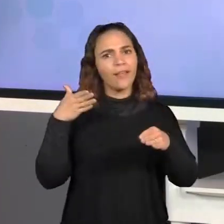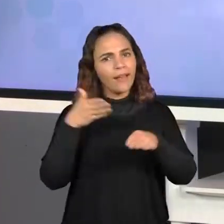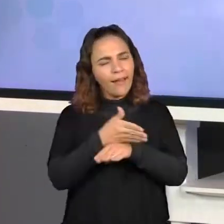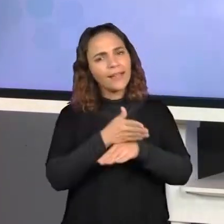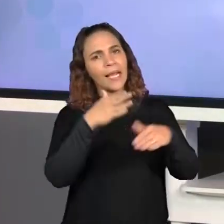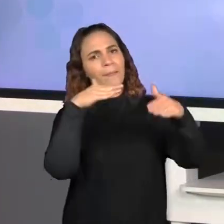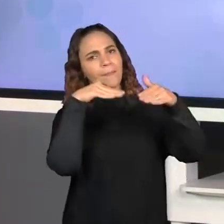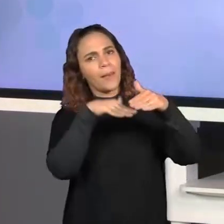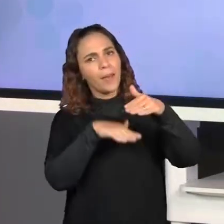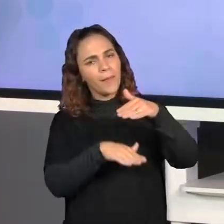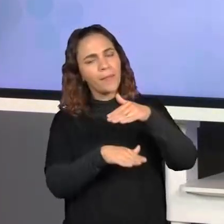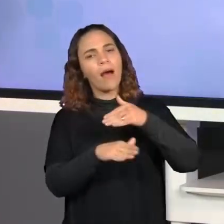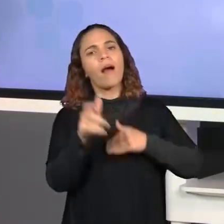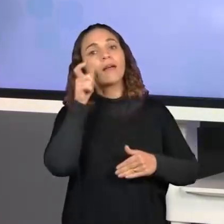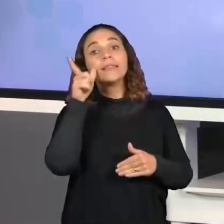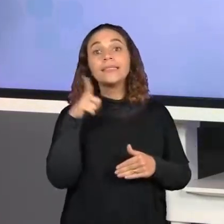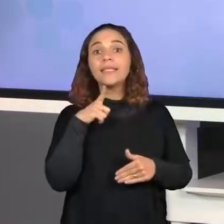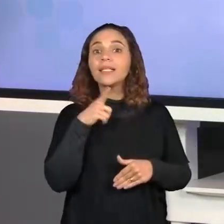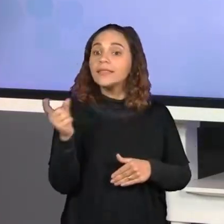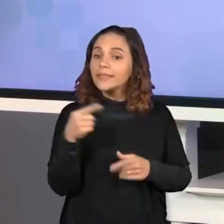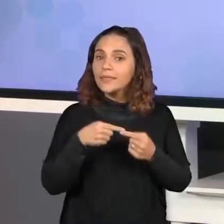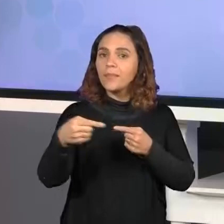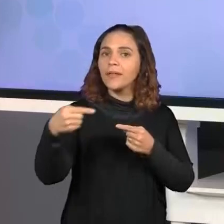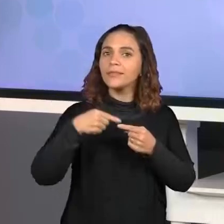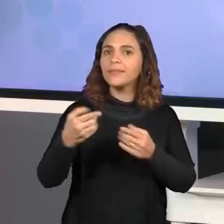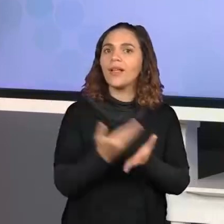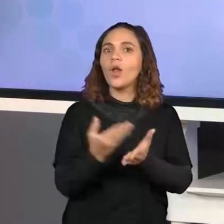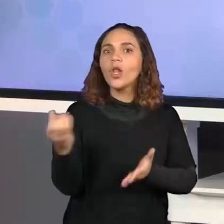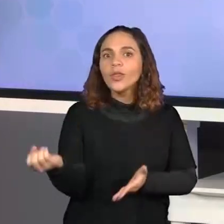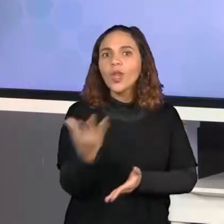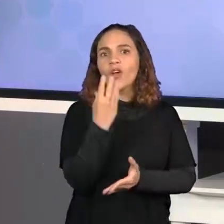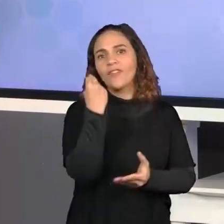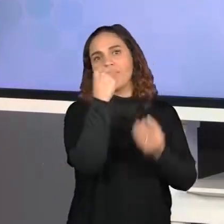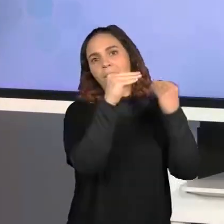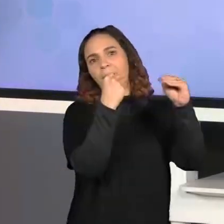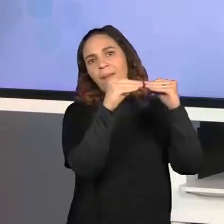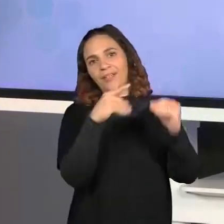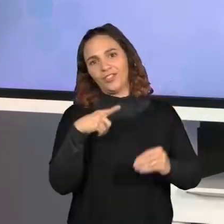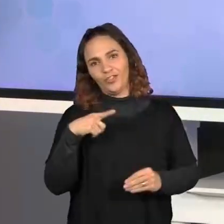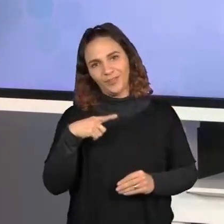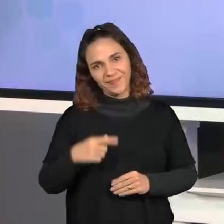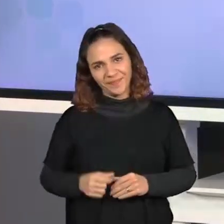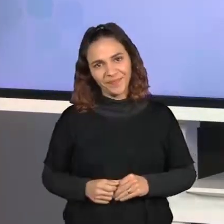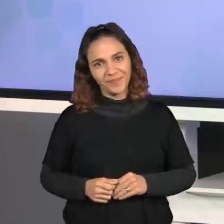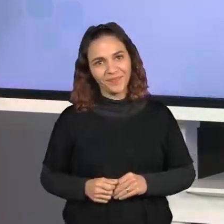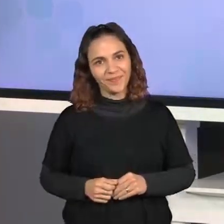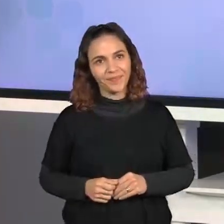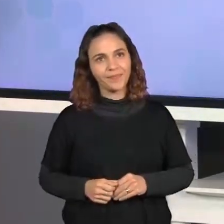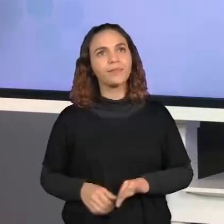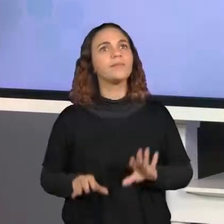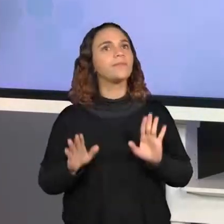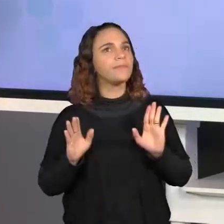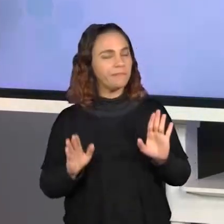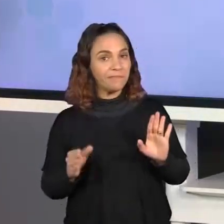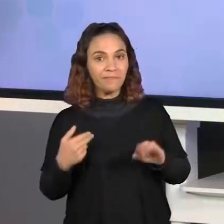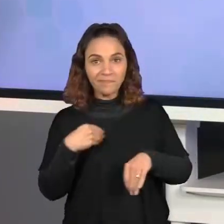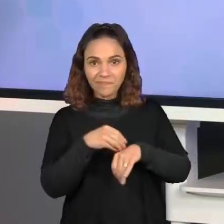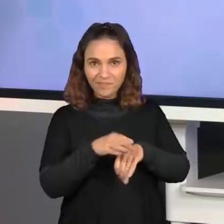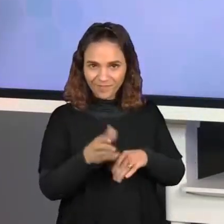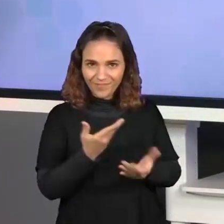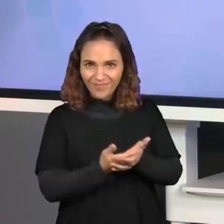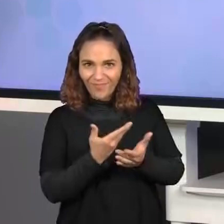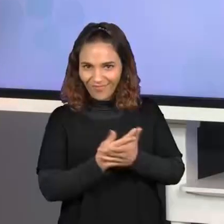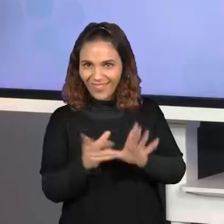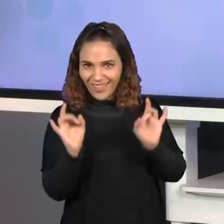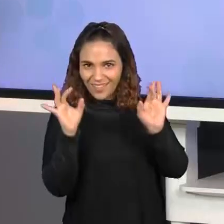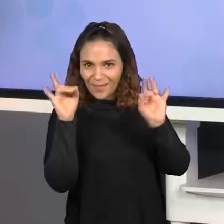prestigiar toda semana aulas inéditas no repositório do Centro de Mídias. Eu disse que nós teremos uma super